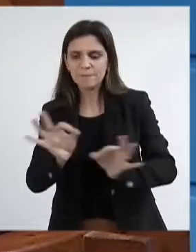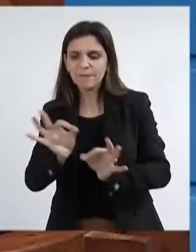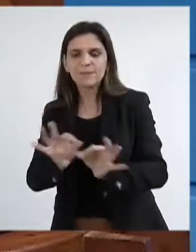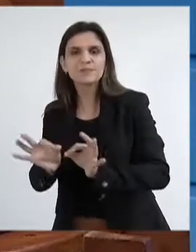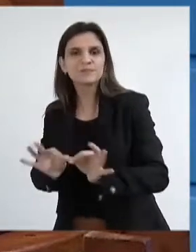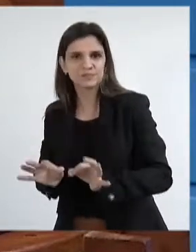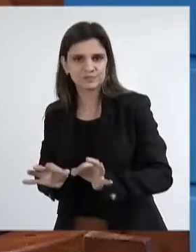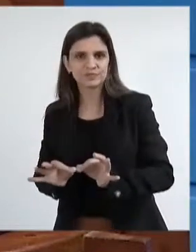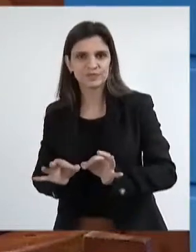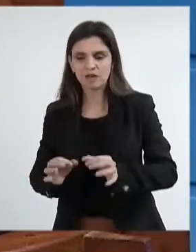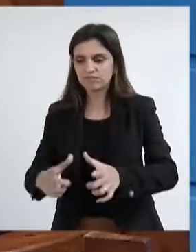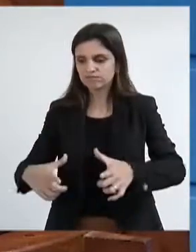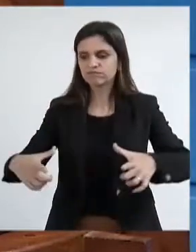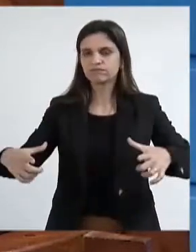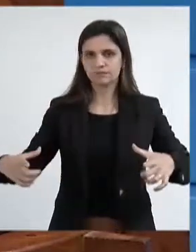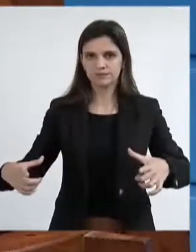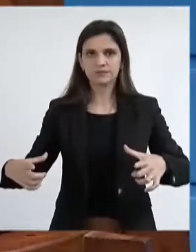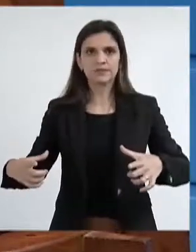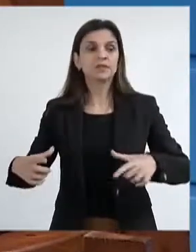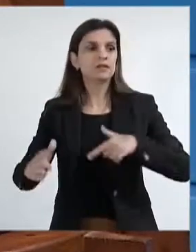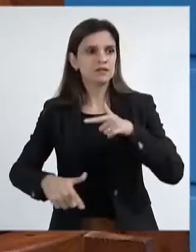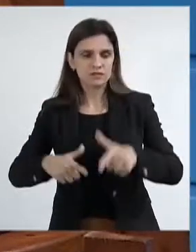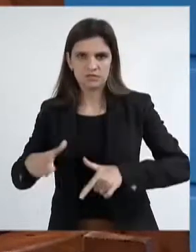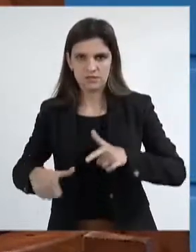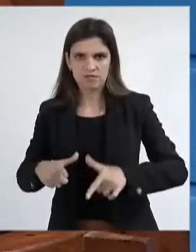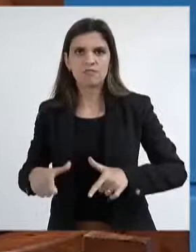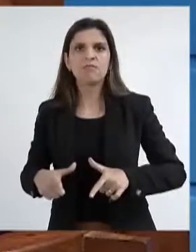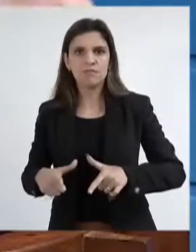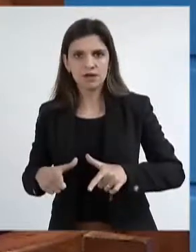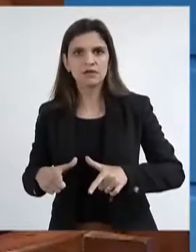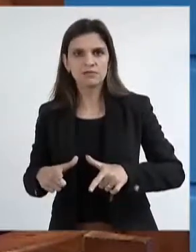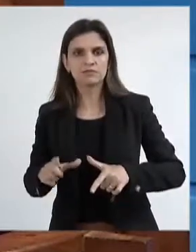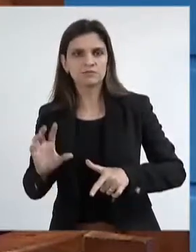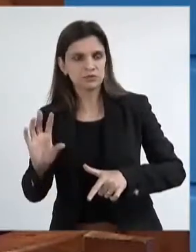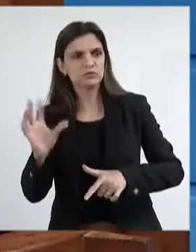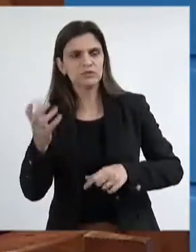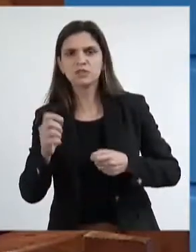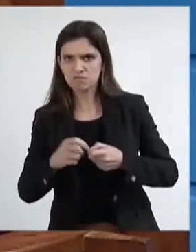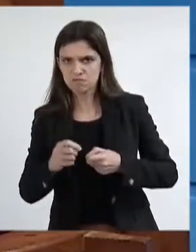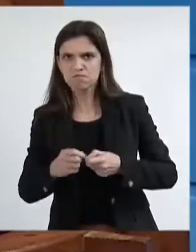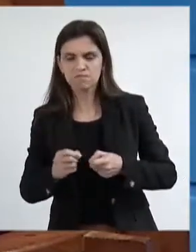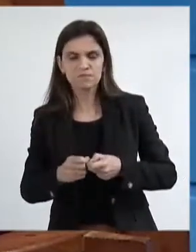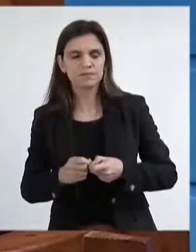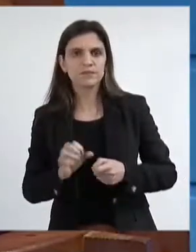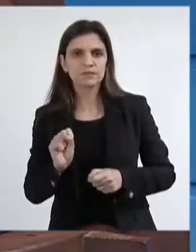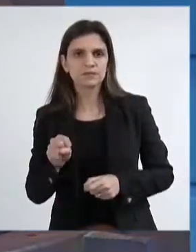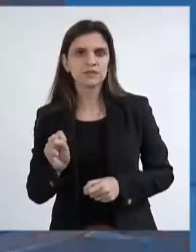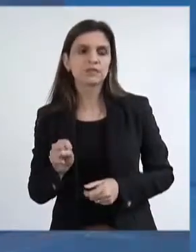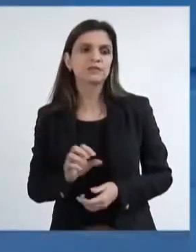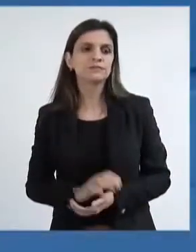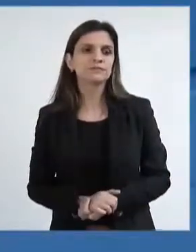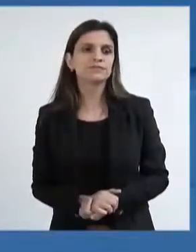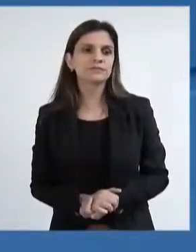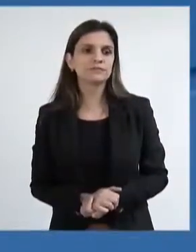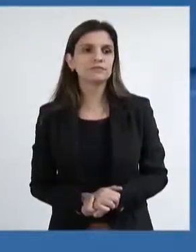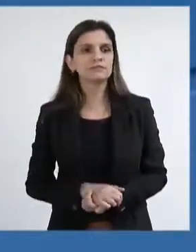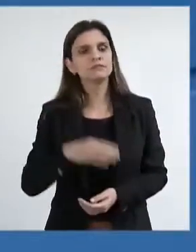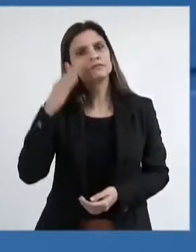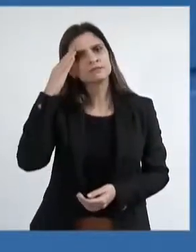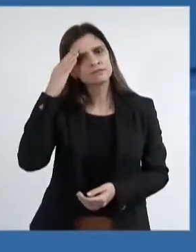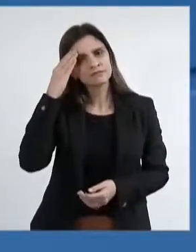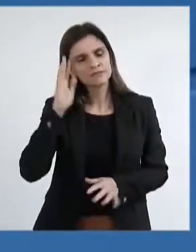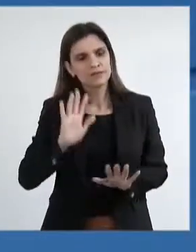acontecer. Então, o trabalho está sendo feito. E eu concedo a parte ao nosso nobre deputado. Deputado Neno, Vossa Excelência, eu acho que